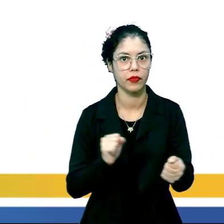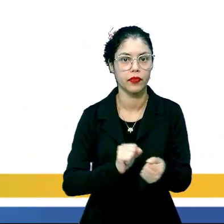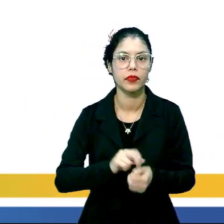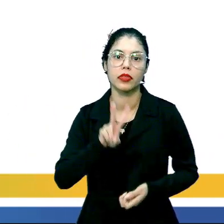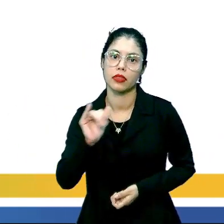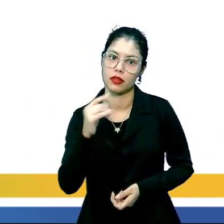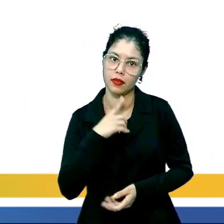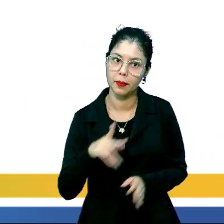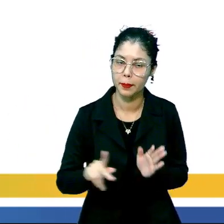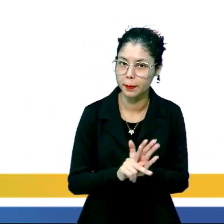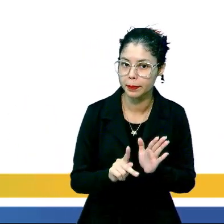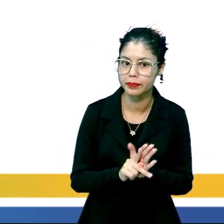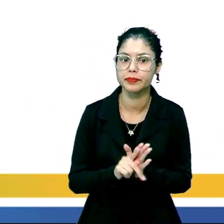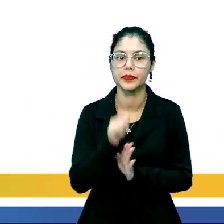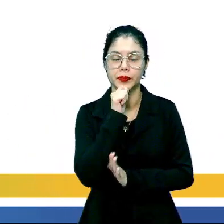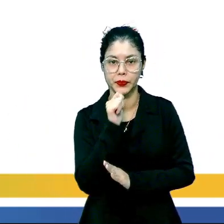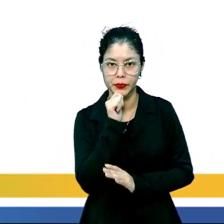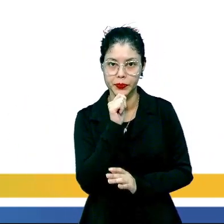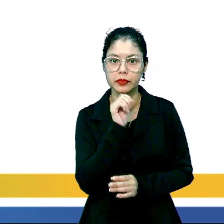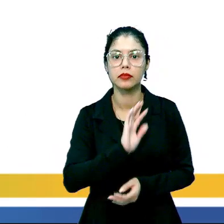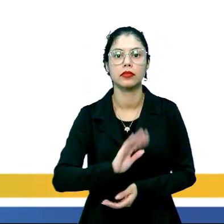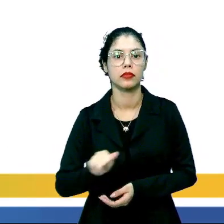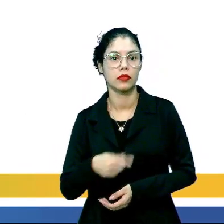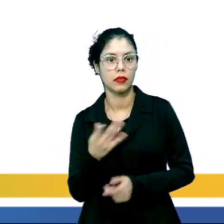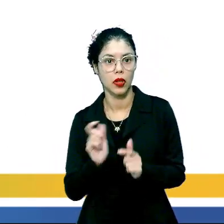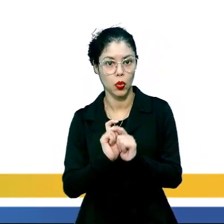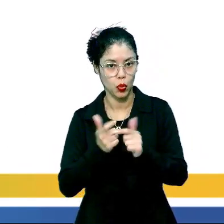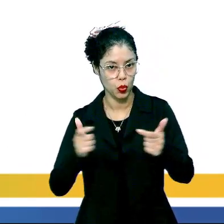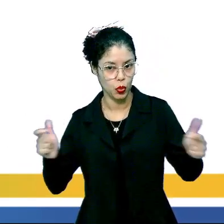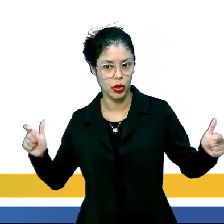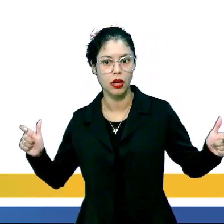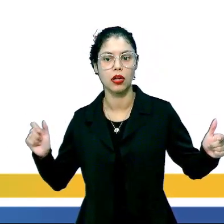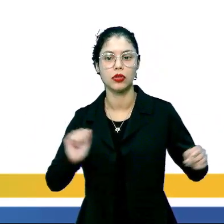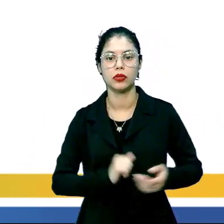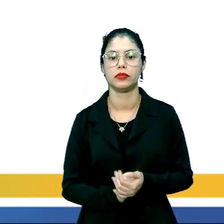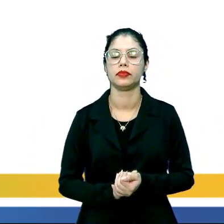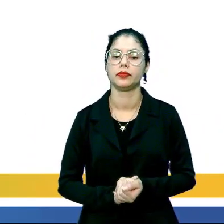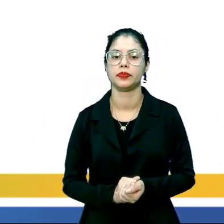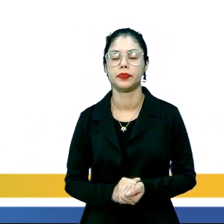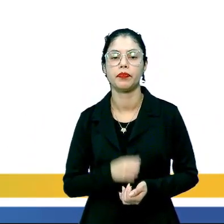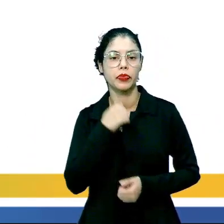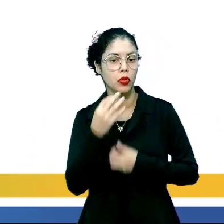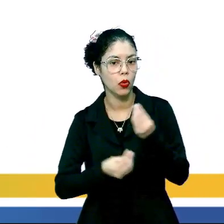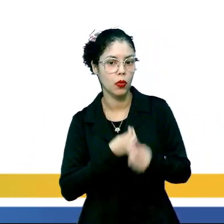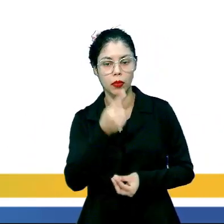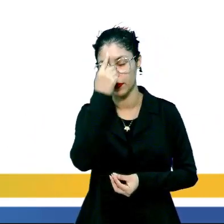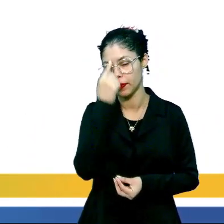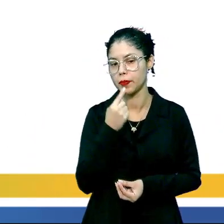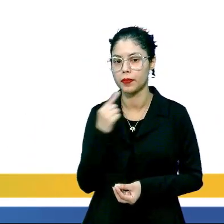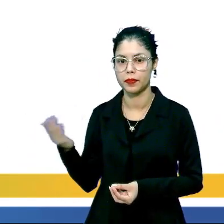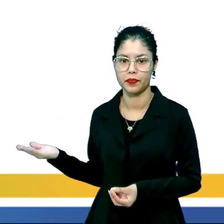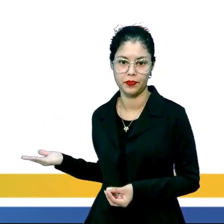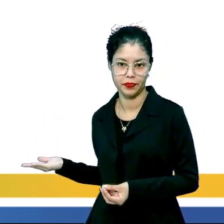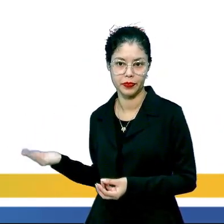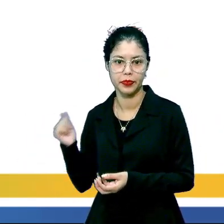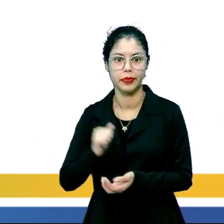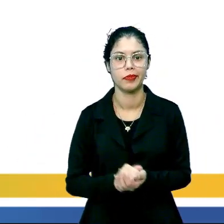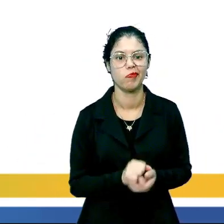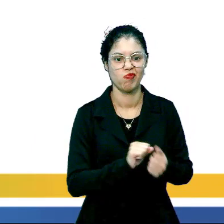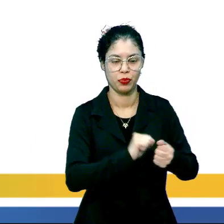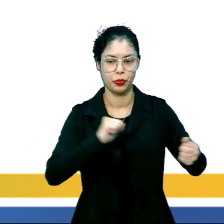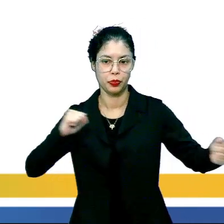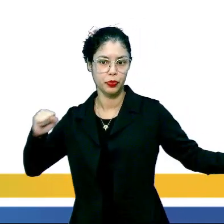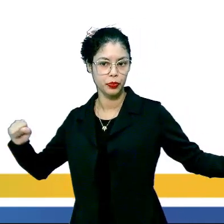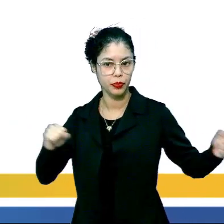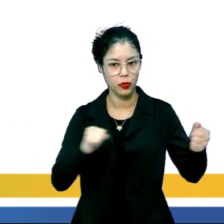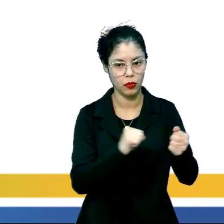Vai depender da elasticidade, do estiramento do móvel. Como a gente pode ver na figura ali de uma mola, né?